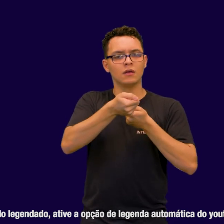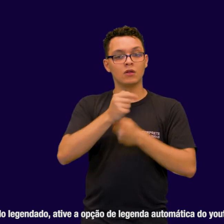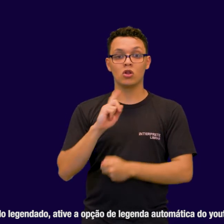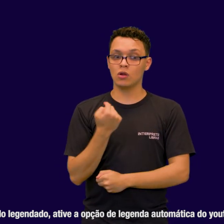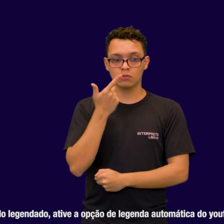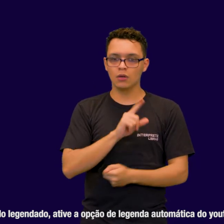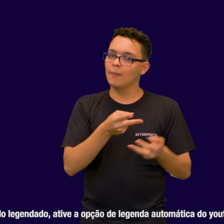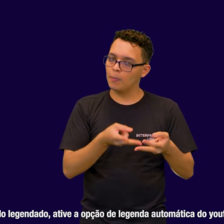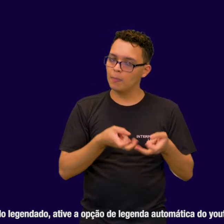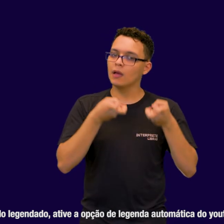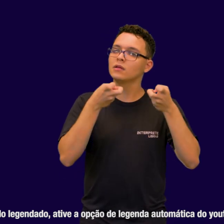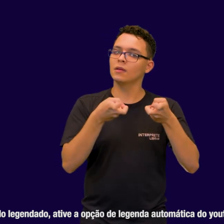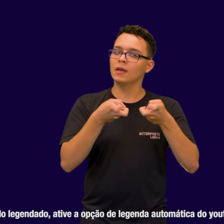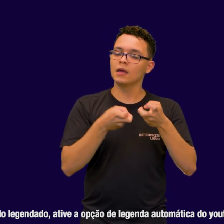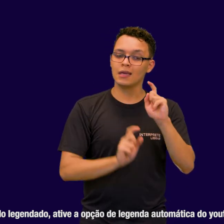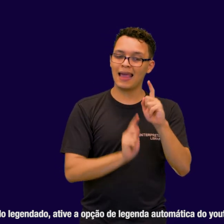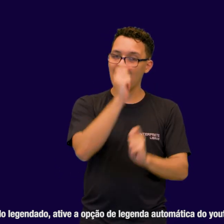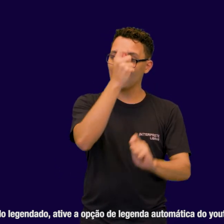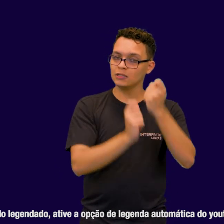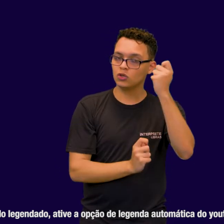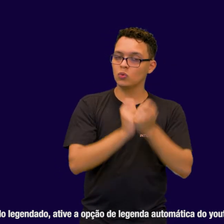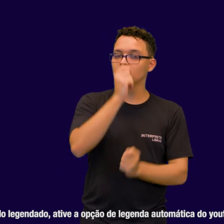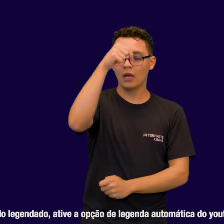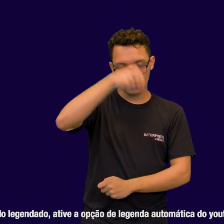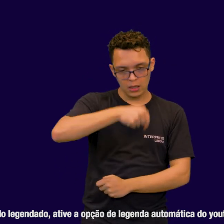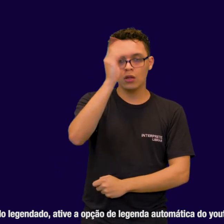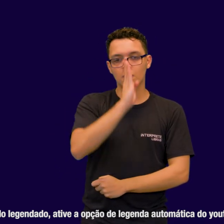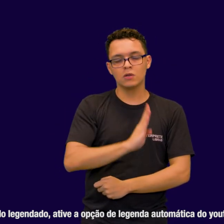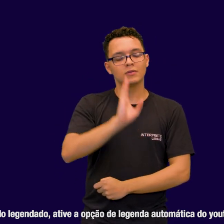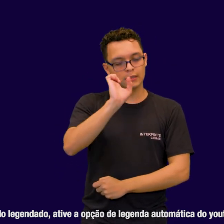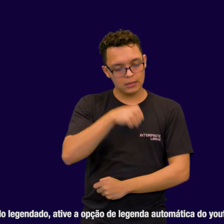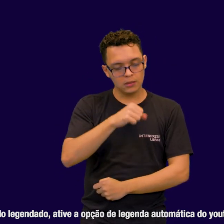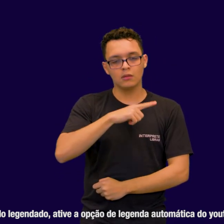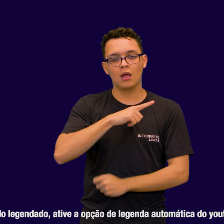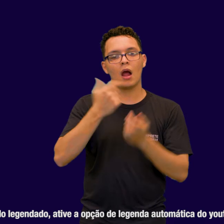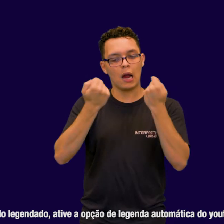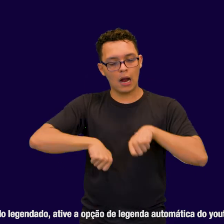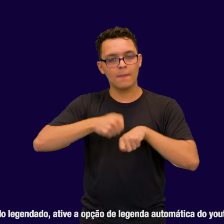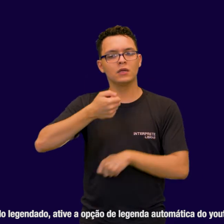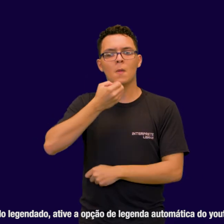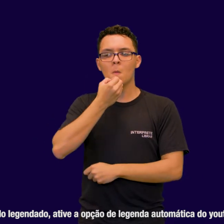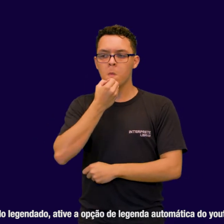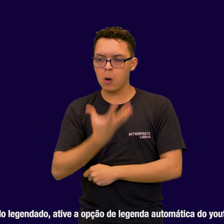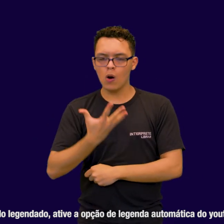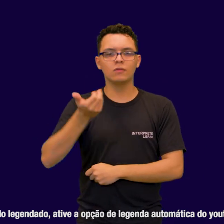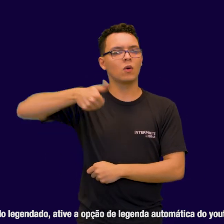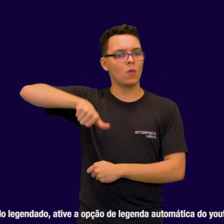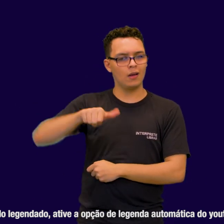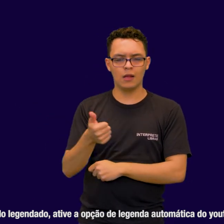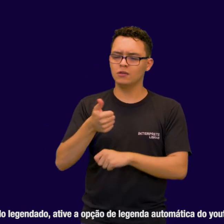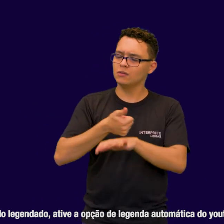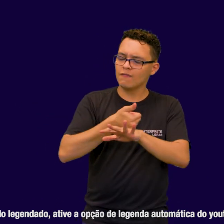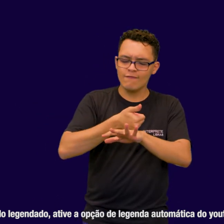nos mostra que as cervejarias brasileiras têm cada vez conquistado maior qualidade. E são muitas as